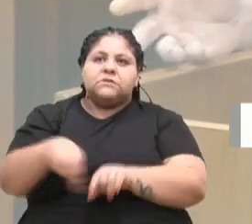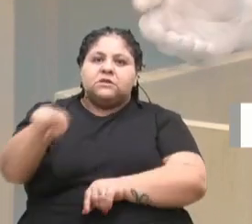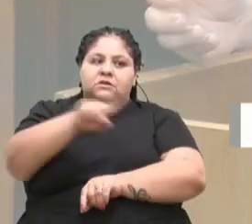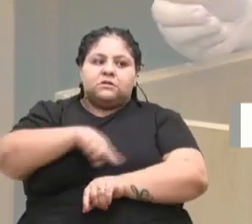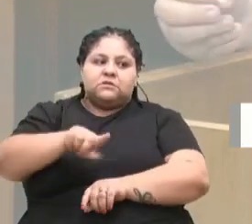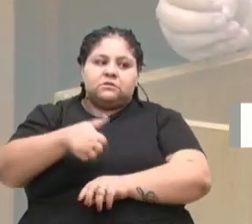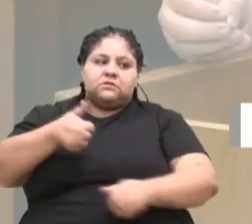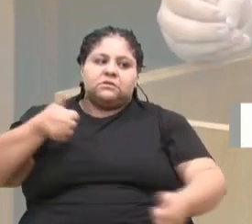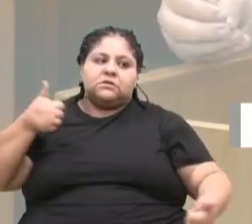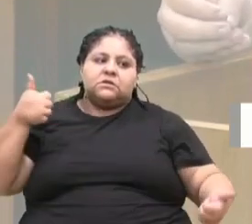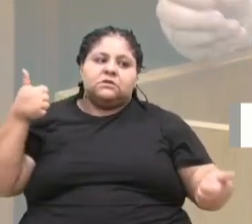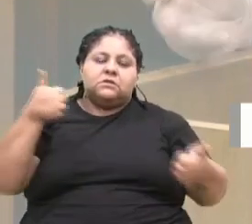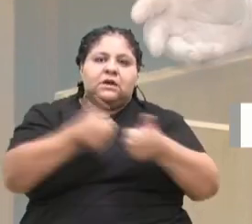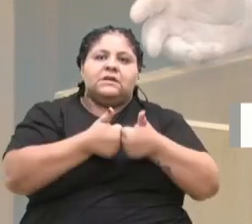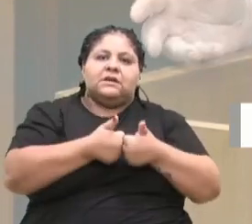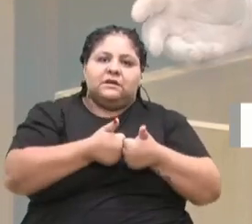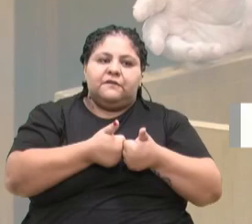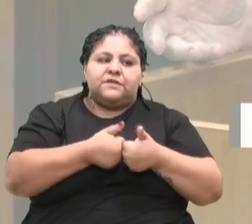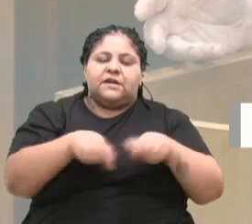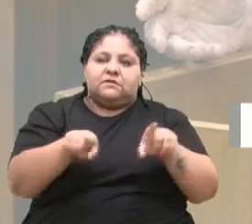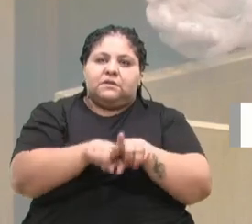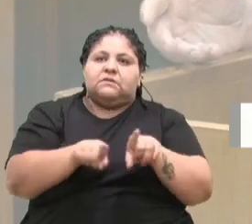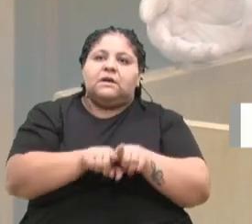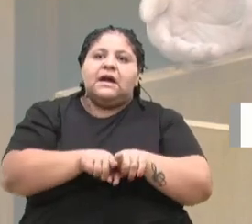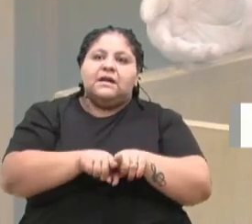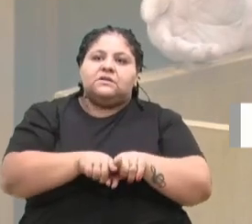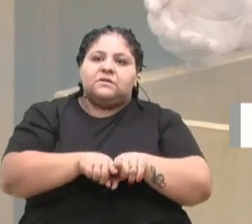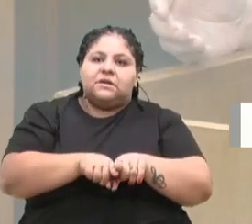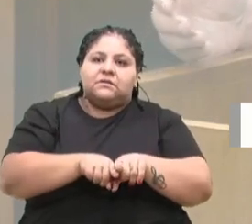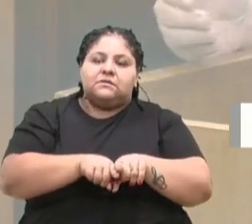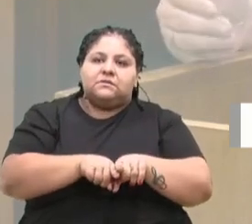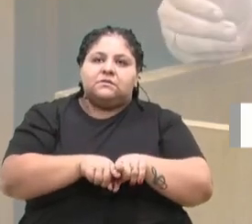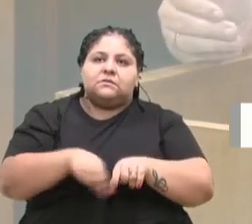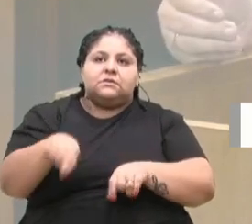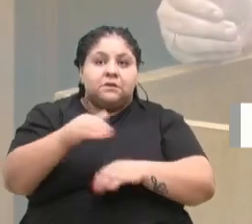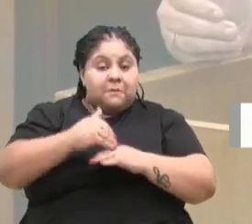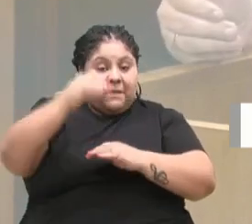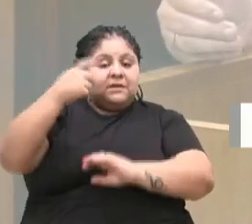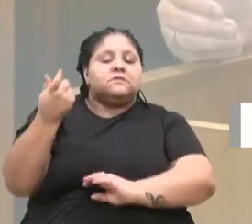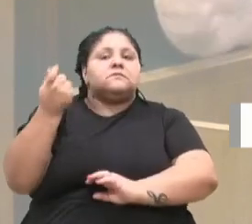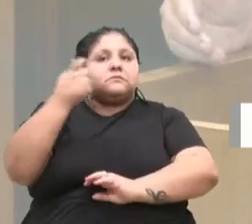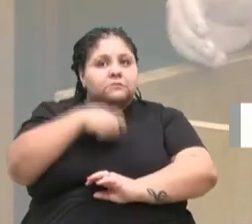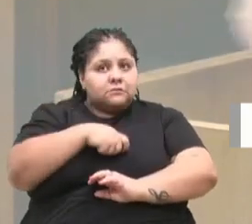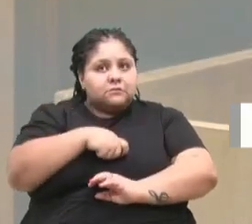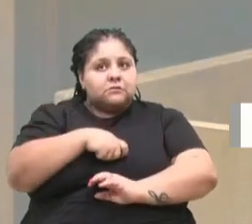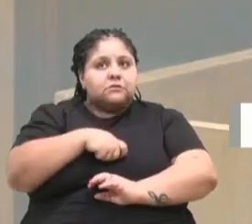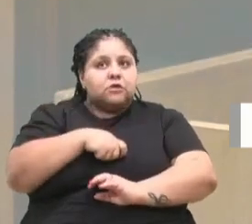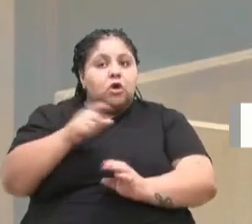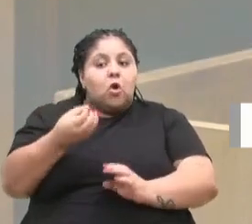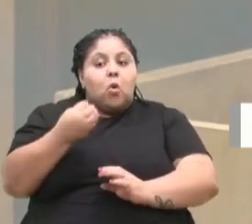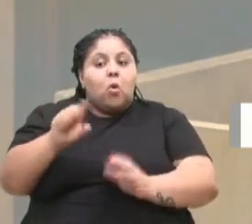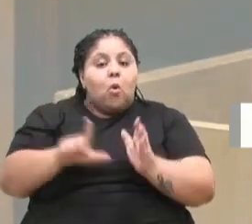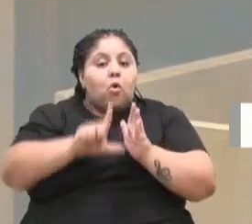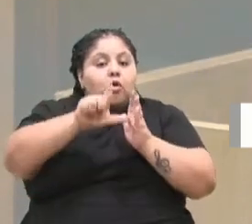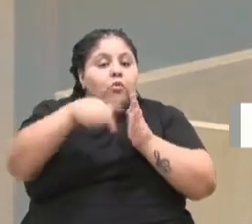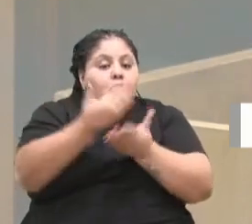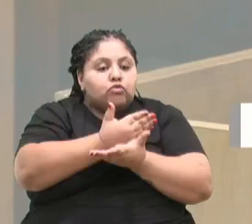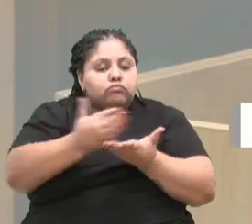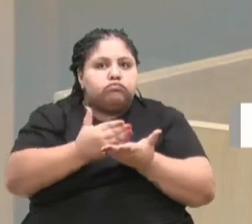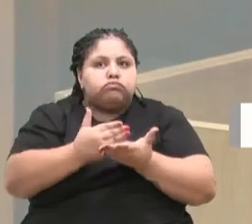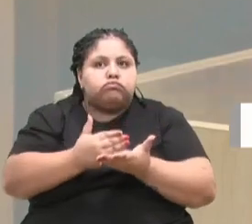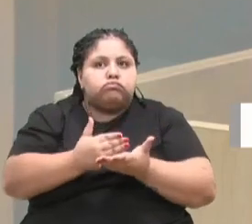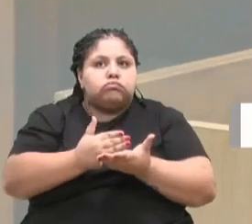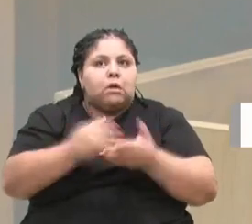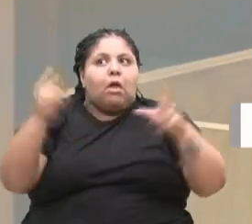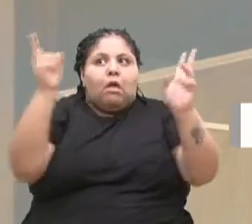para a gente resolver o problema daquela comunidade que mais precisa, ou depois que começou o temporal, deu o vendaval,